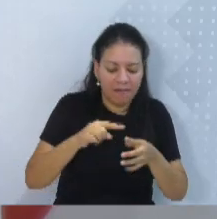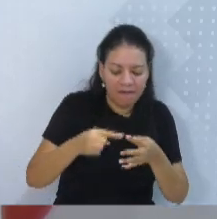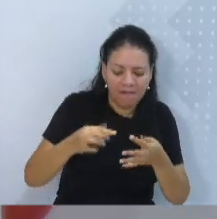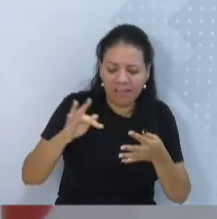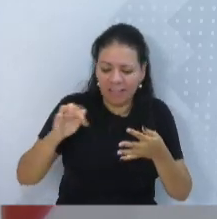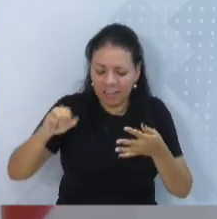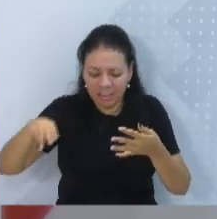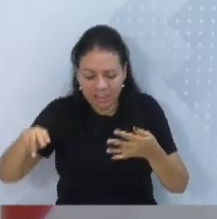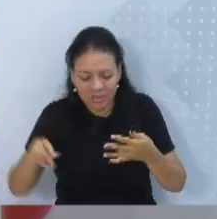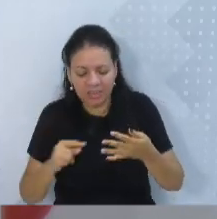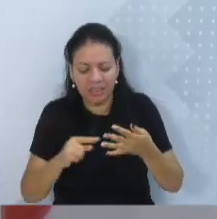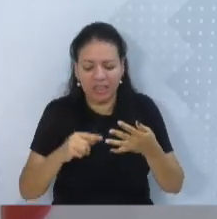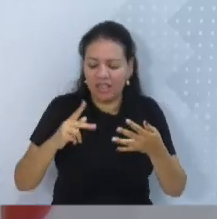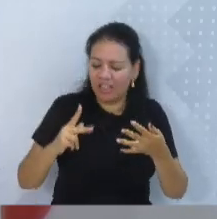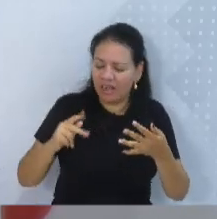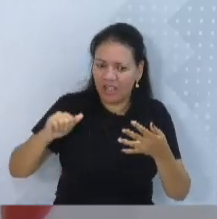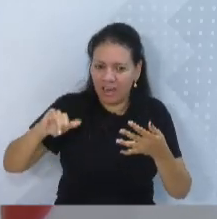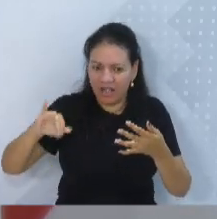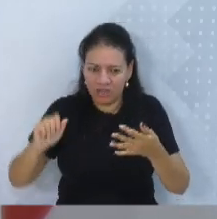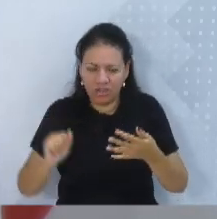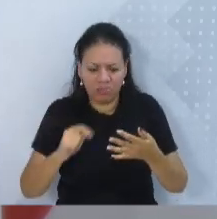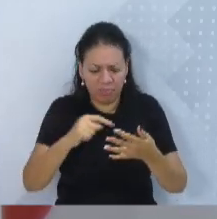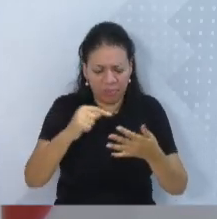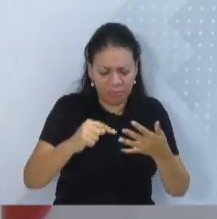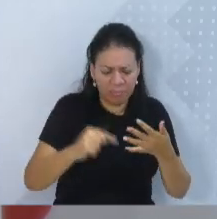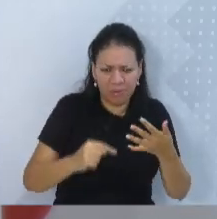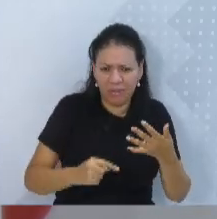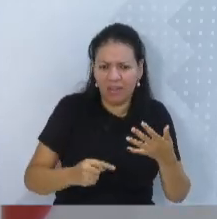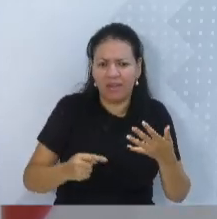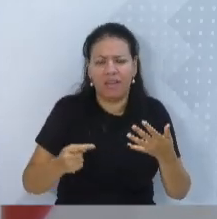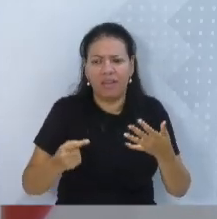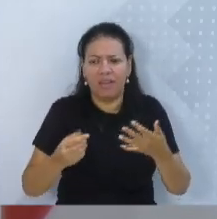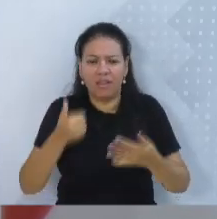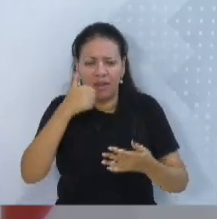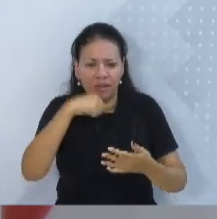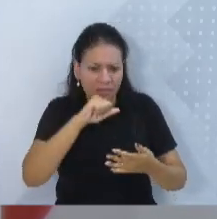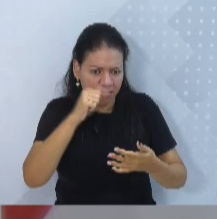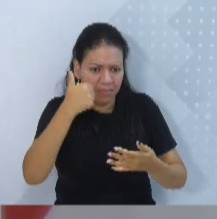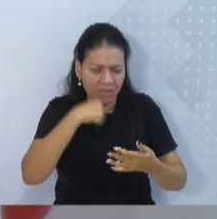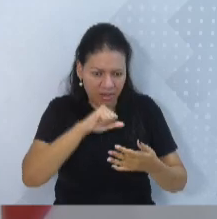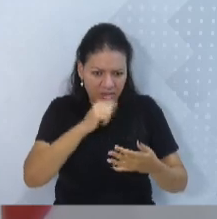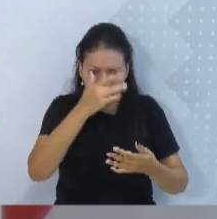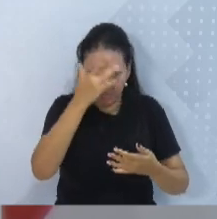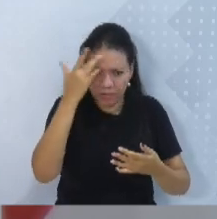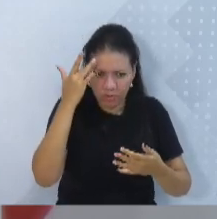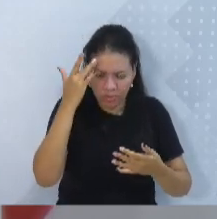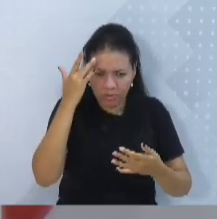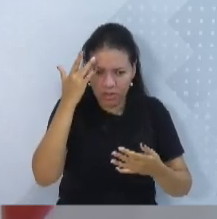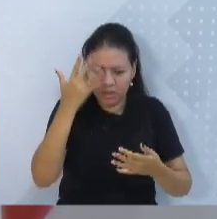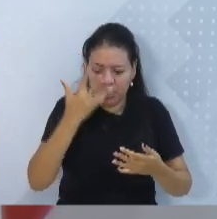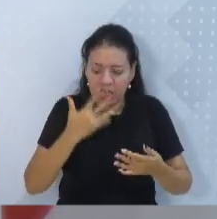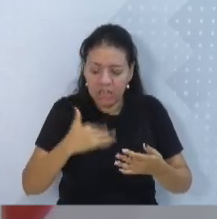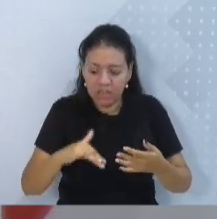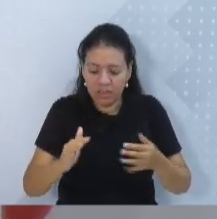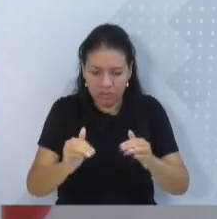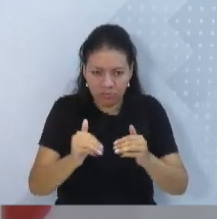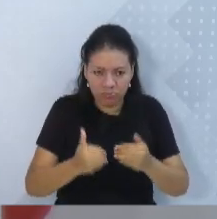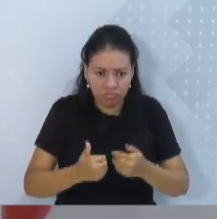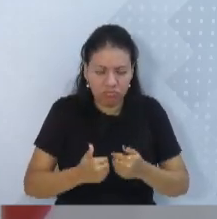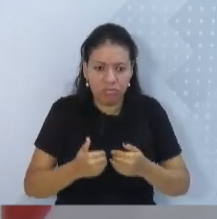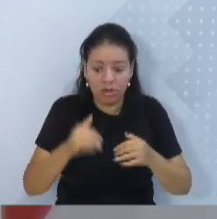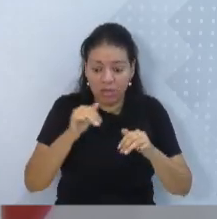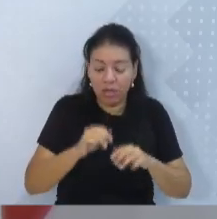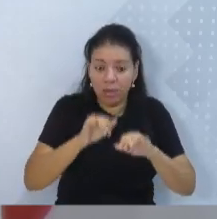Cássia mãe da Ciça sobrinho para mãe do Tutu e do Otto a Camila mãe do Pedro tá eu deixo a seguinte mensagem